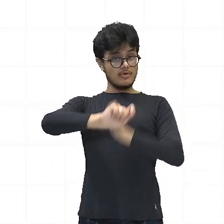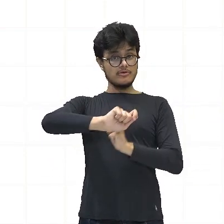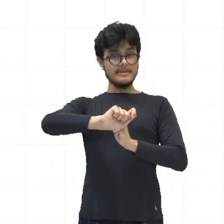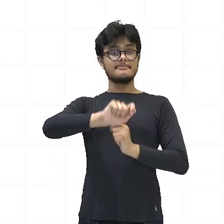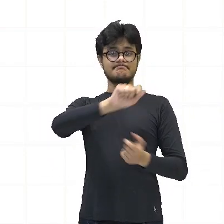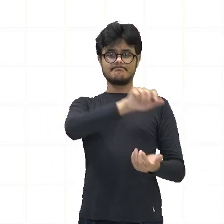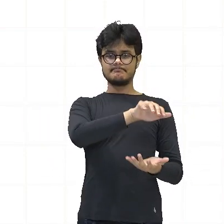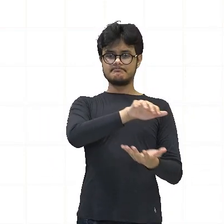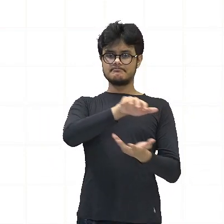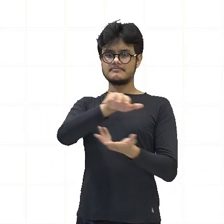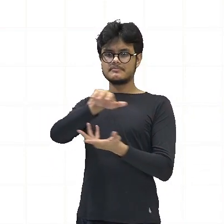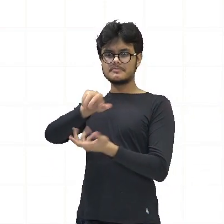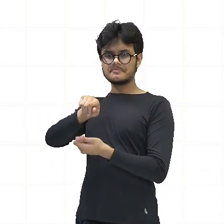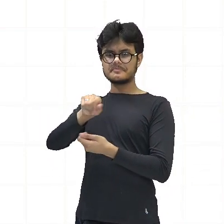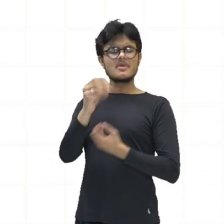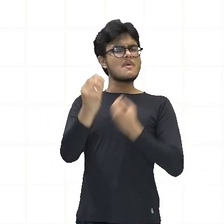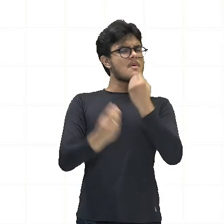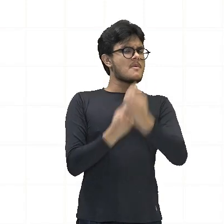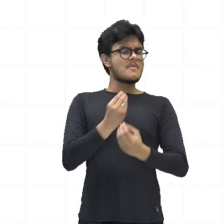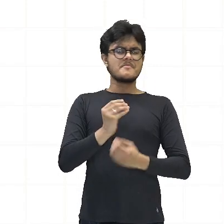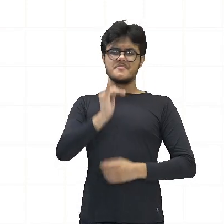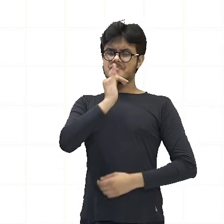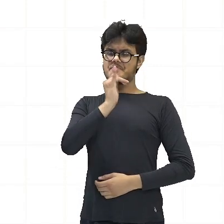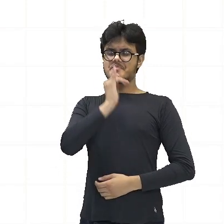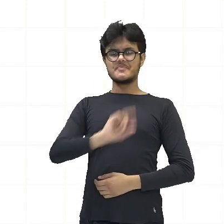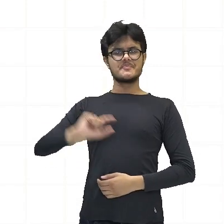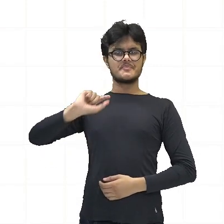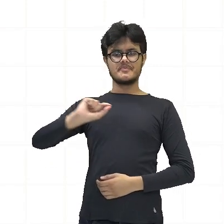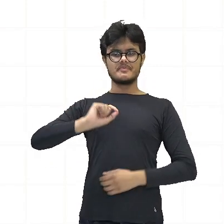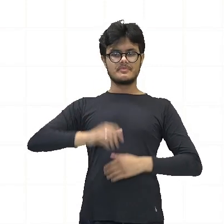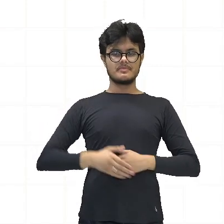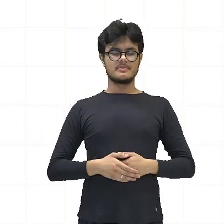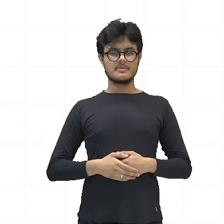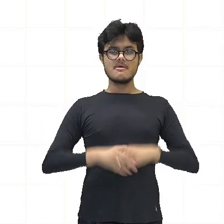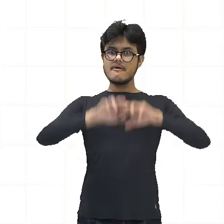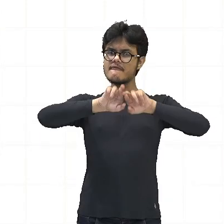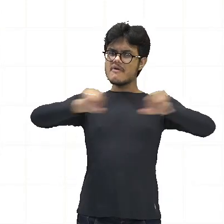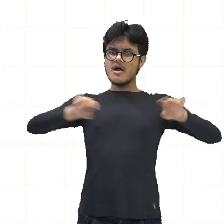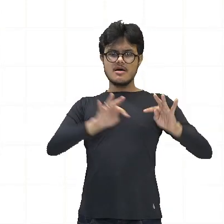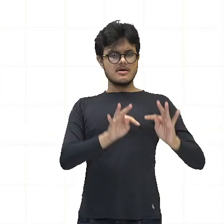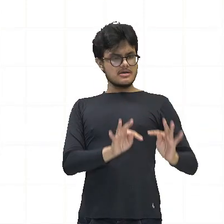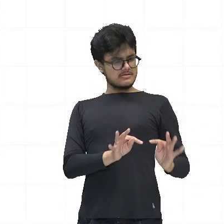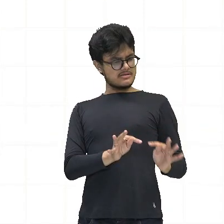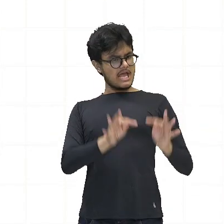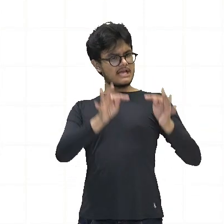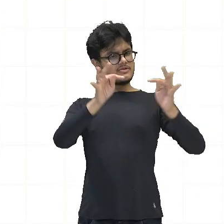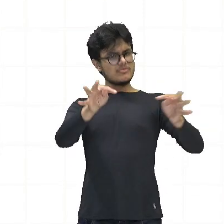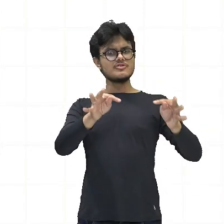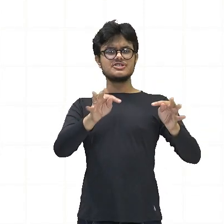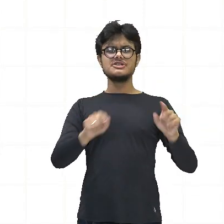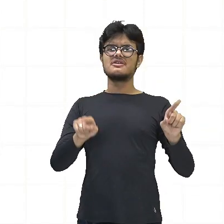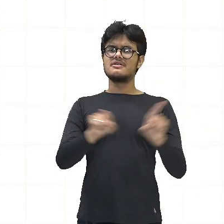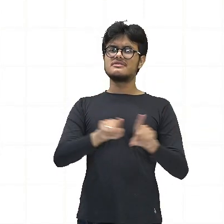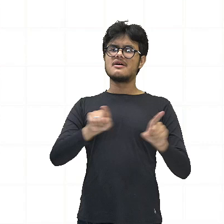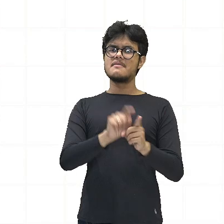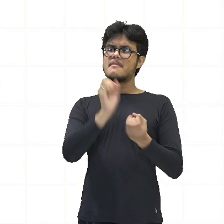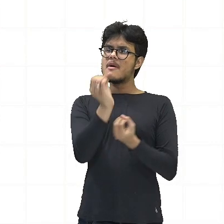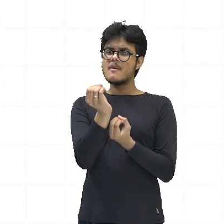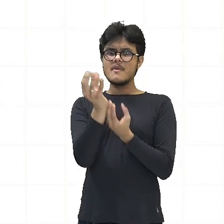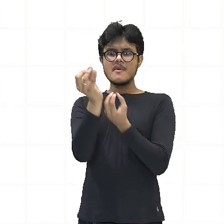mundial. Então, ele proporcionou aí muitas inovações nos meios de transportes,